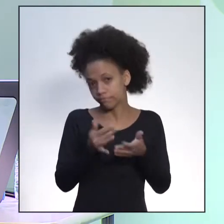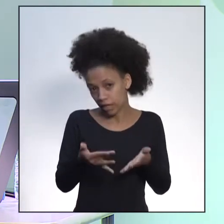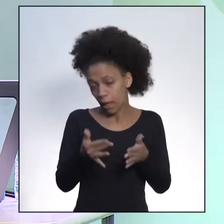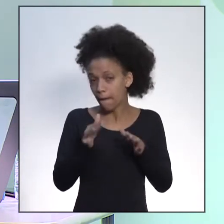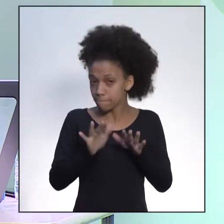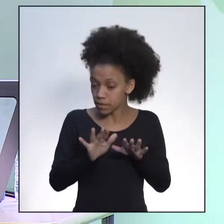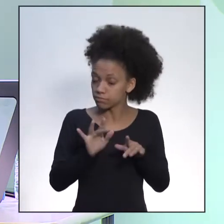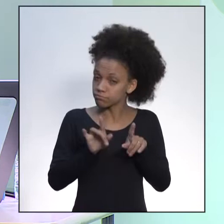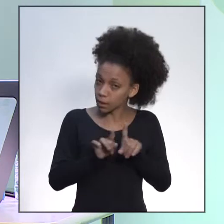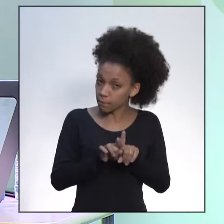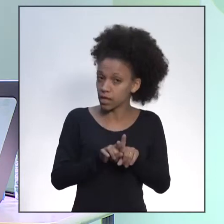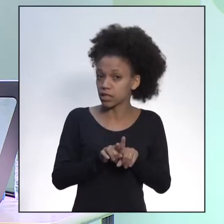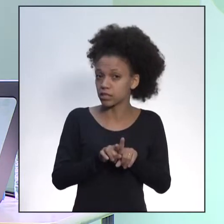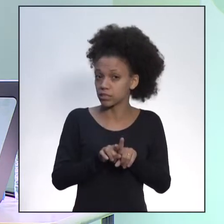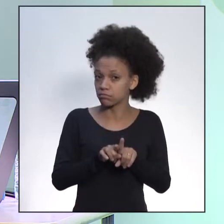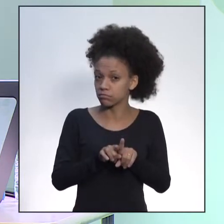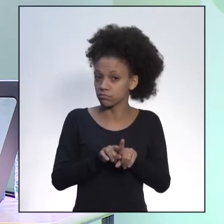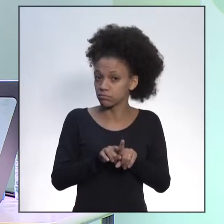mas também